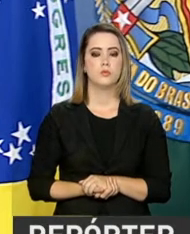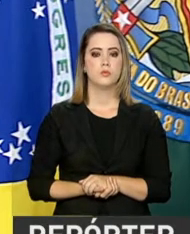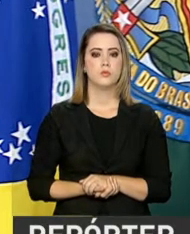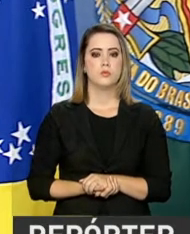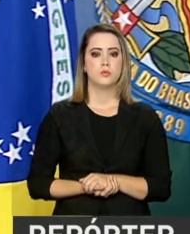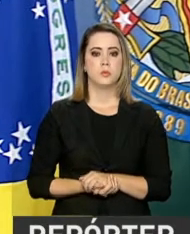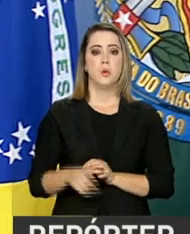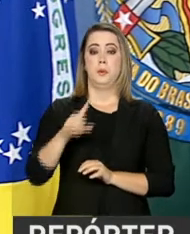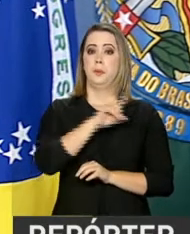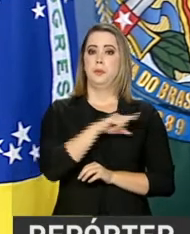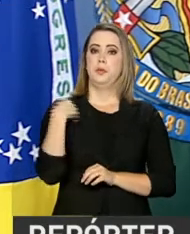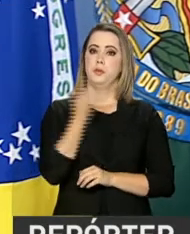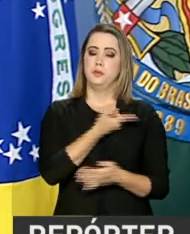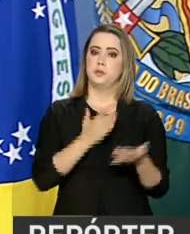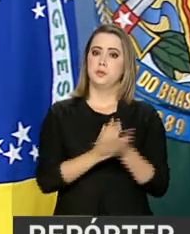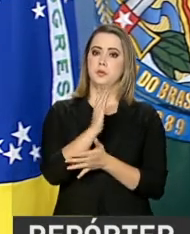das reformas mais